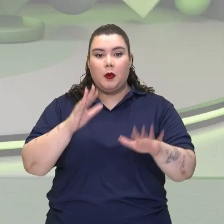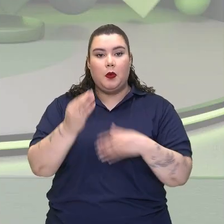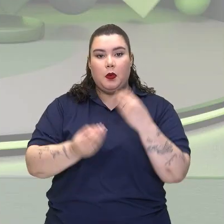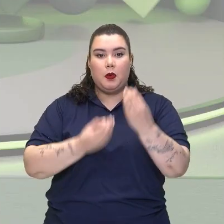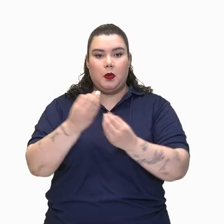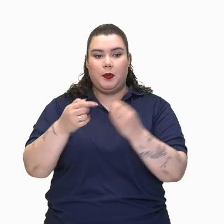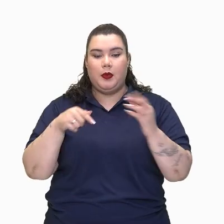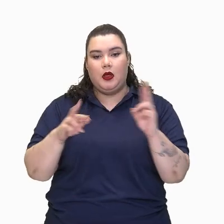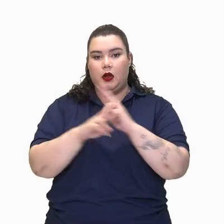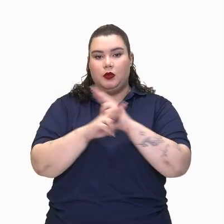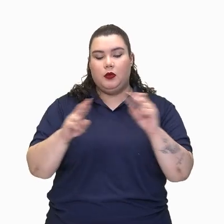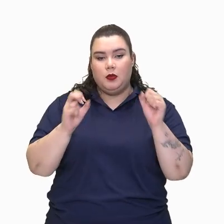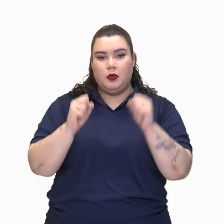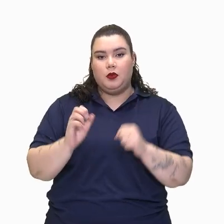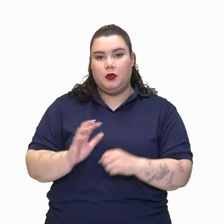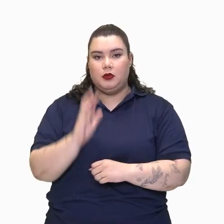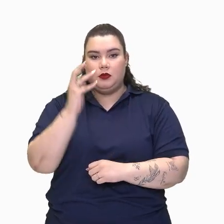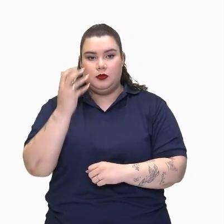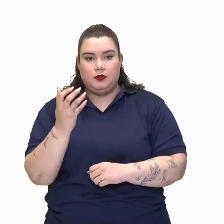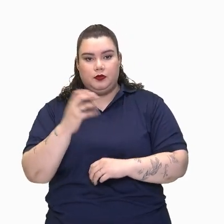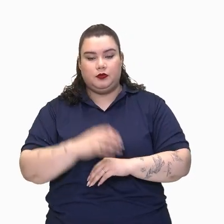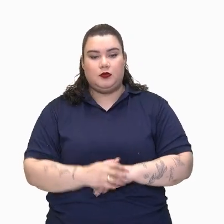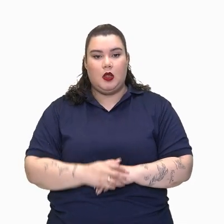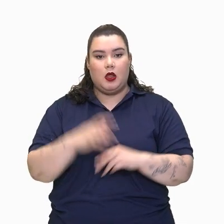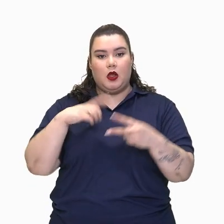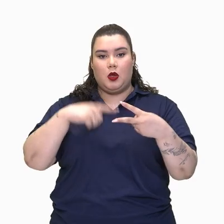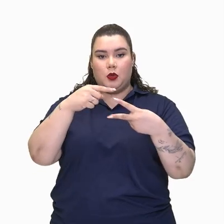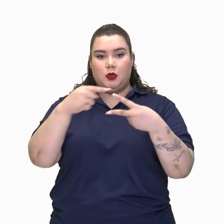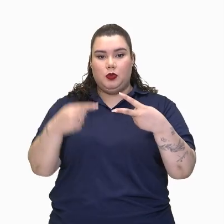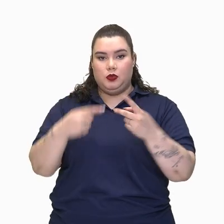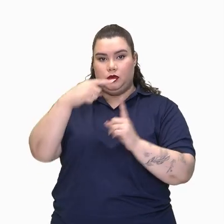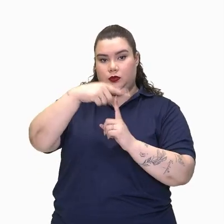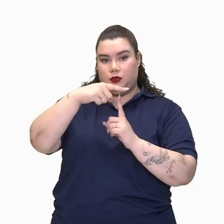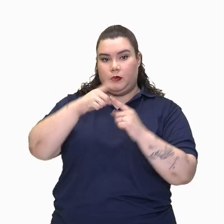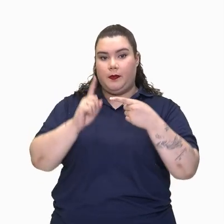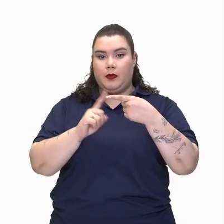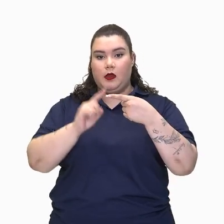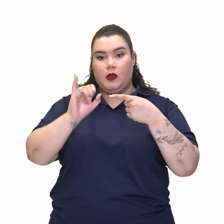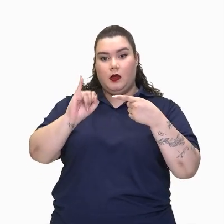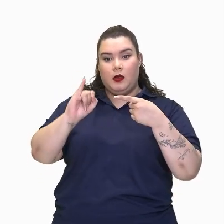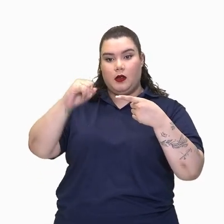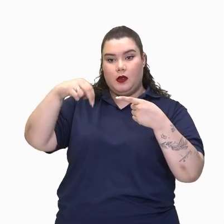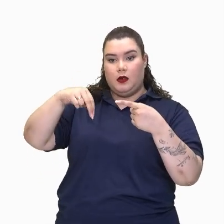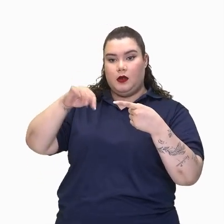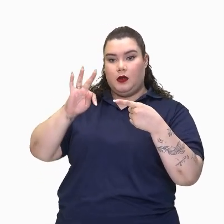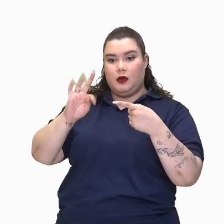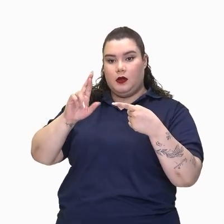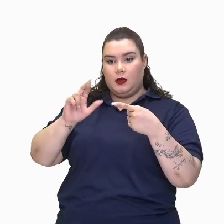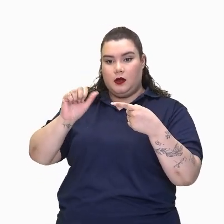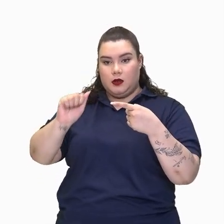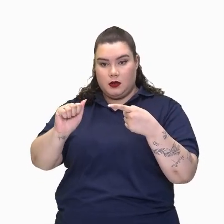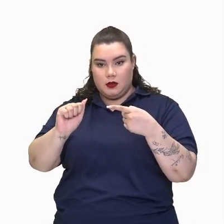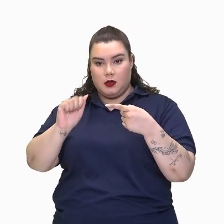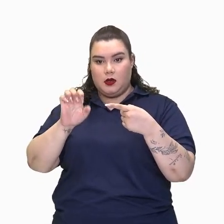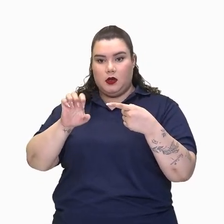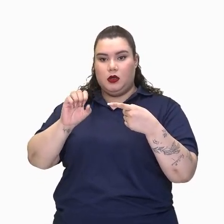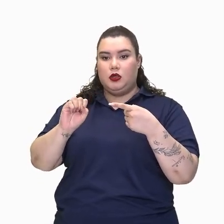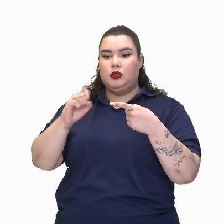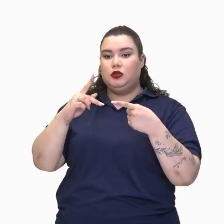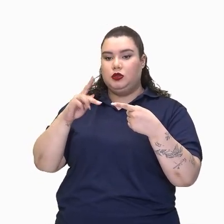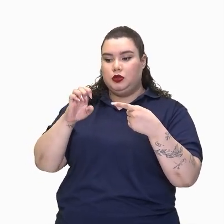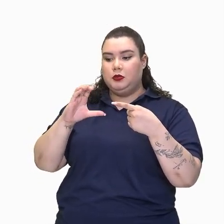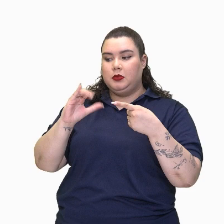relações podem ser? Olha só. Elas podem ser intraespecíficas, que são indivíduos de uma